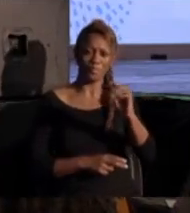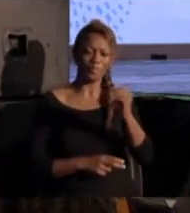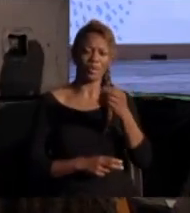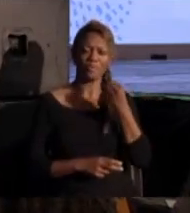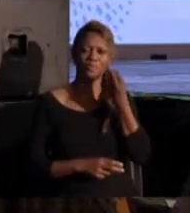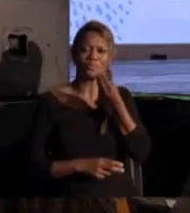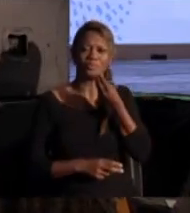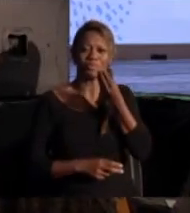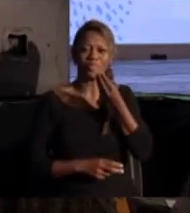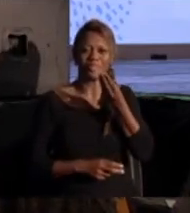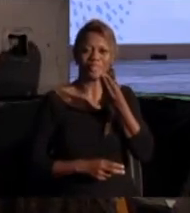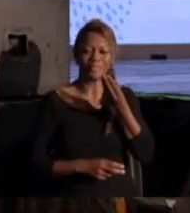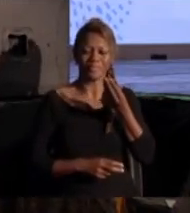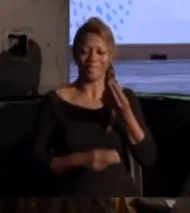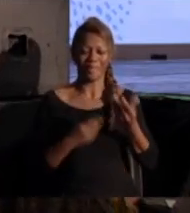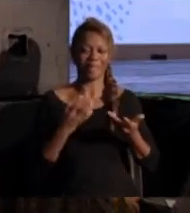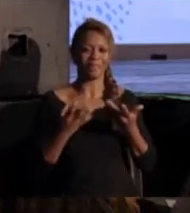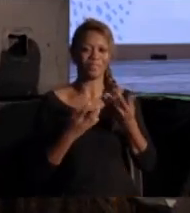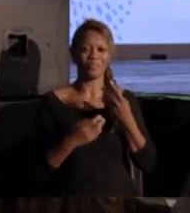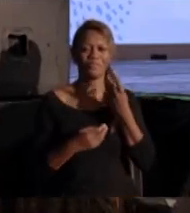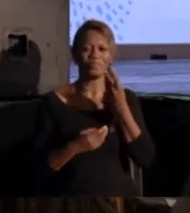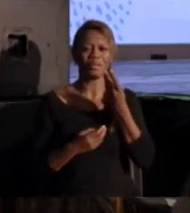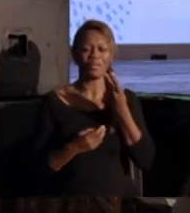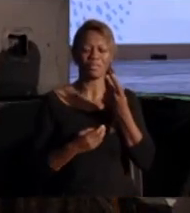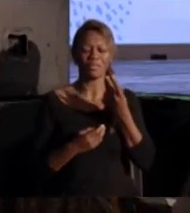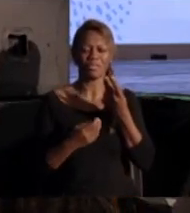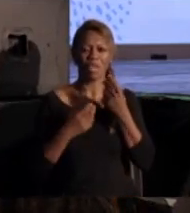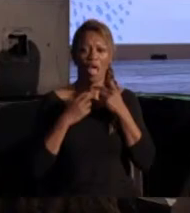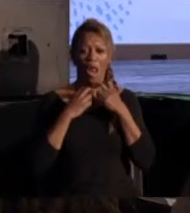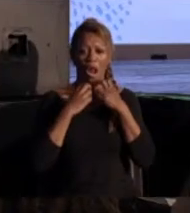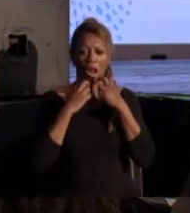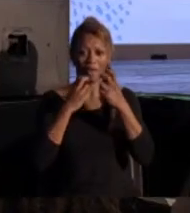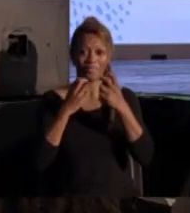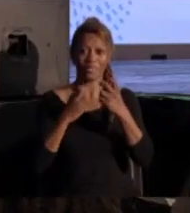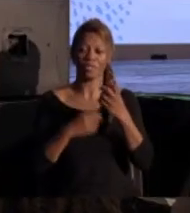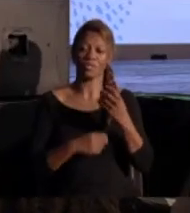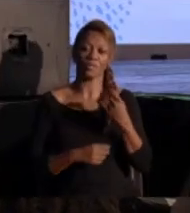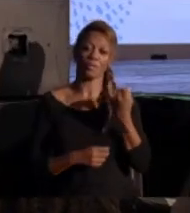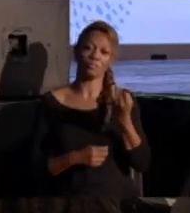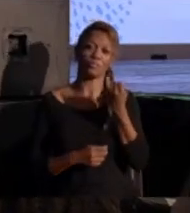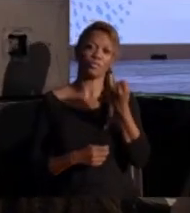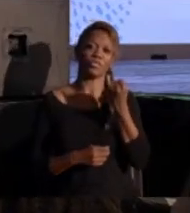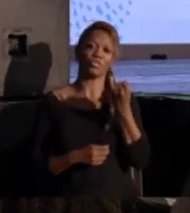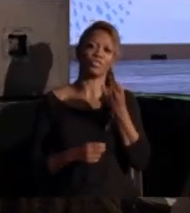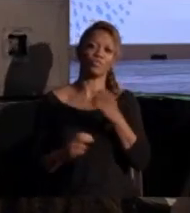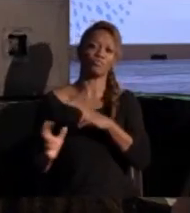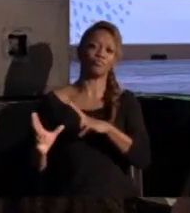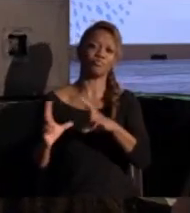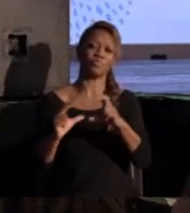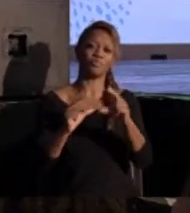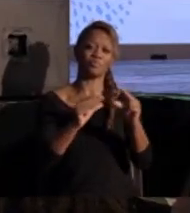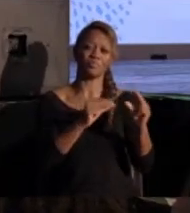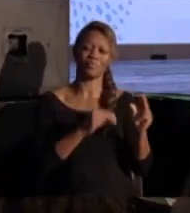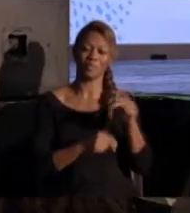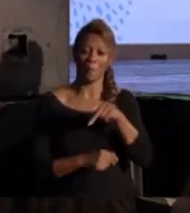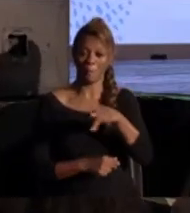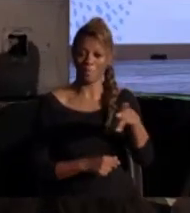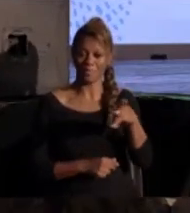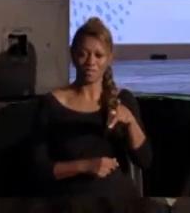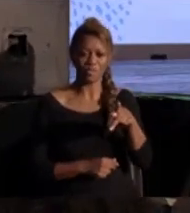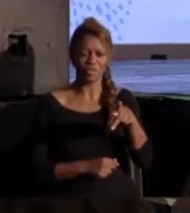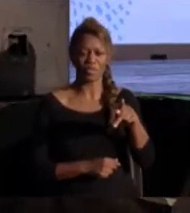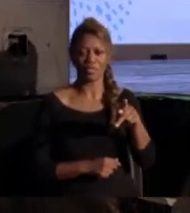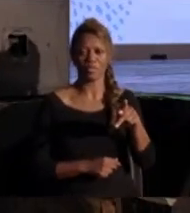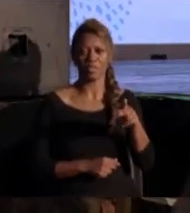desse ano é a Boca Território. E como foi importante, assim, tentando dar uma amarrada que o professor Butazzo falou,